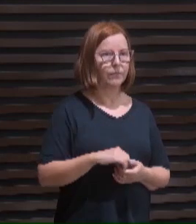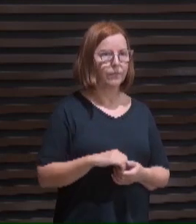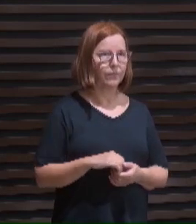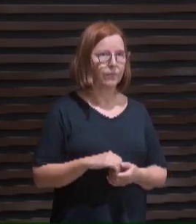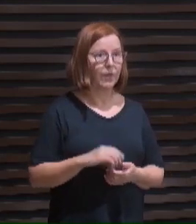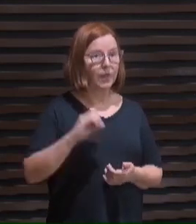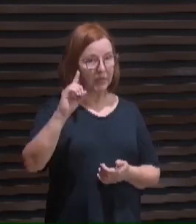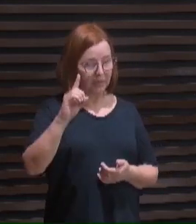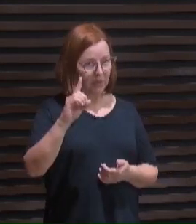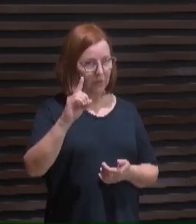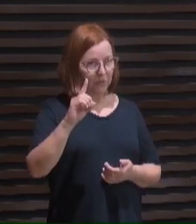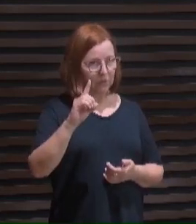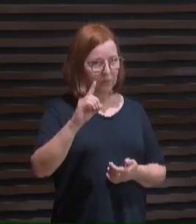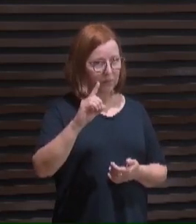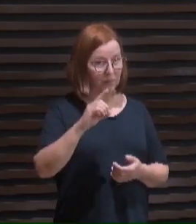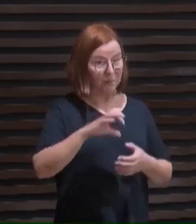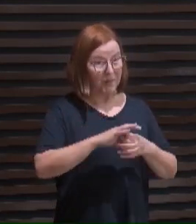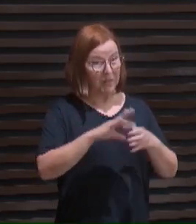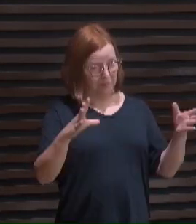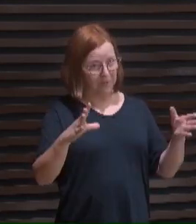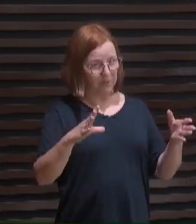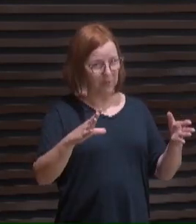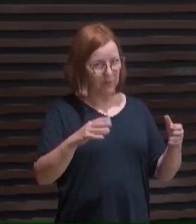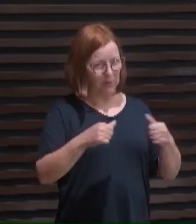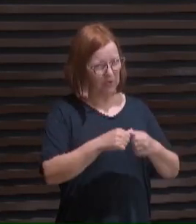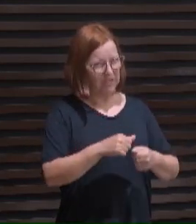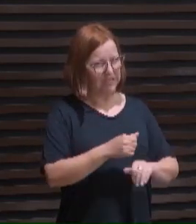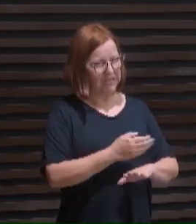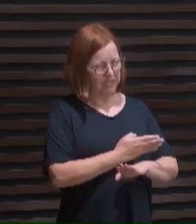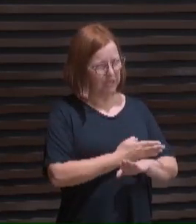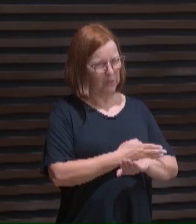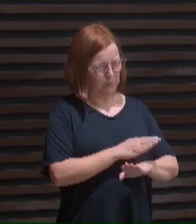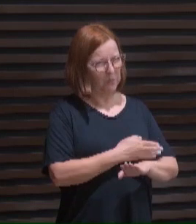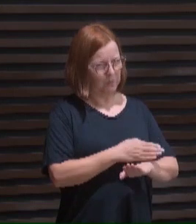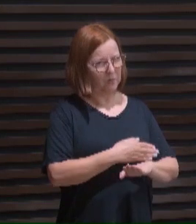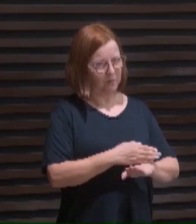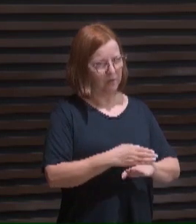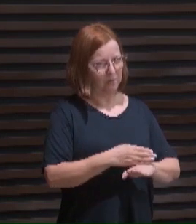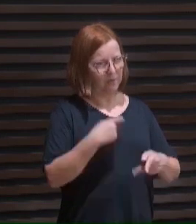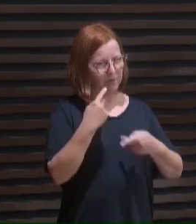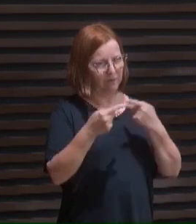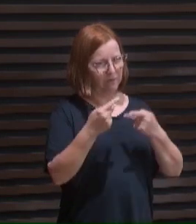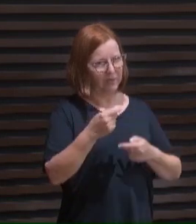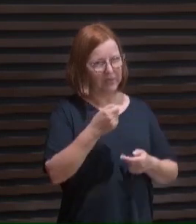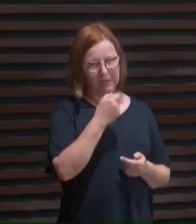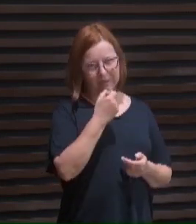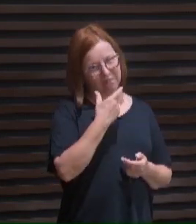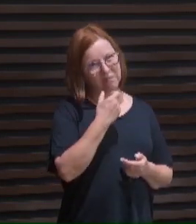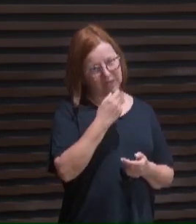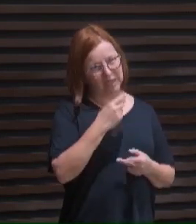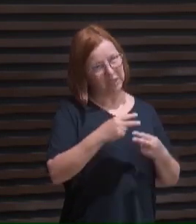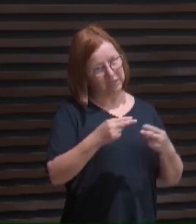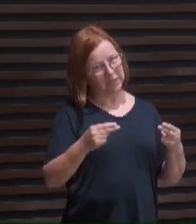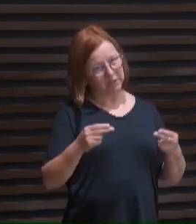Deus me tirou daquele campo e me tirou de ser vulgar com as coisas